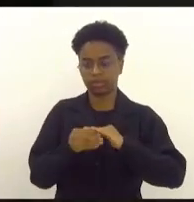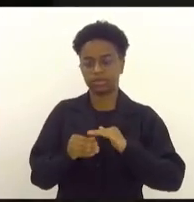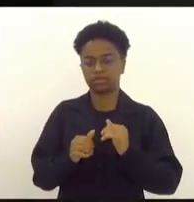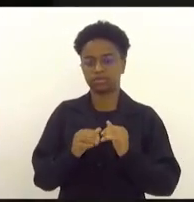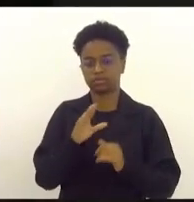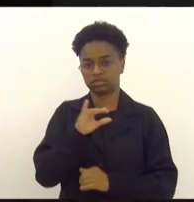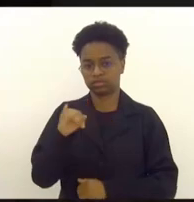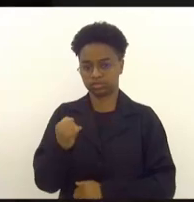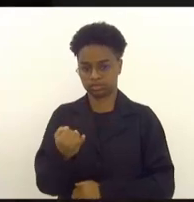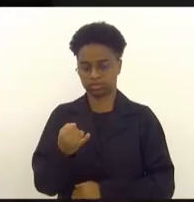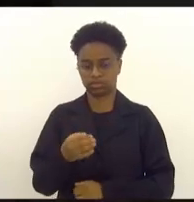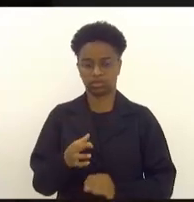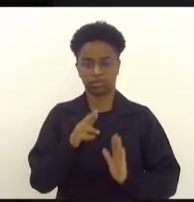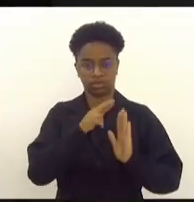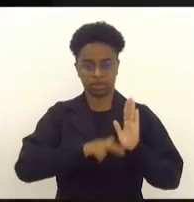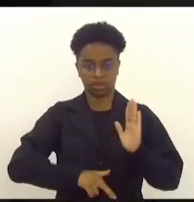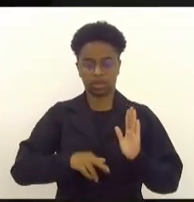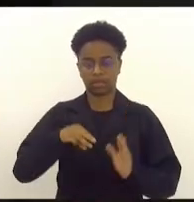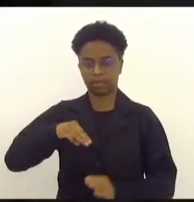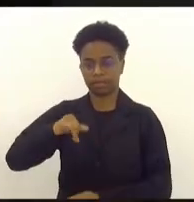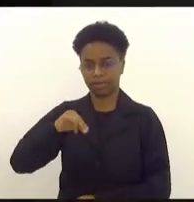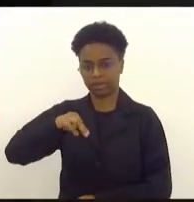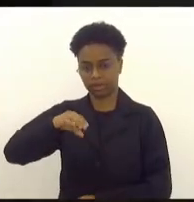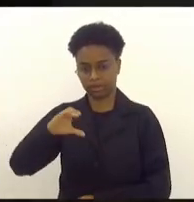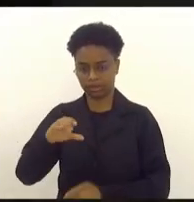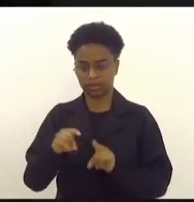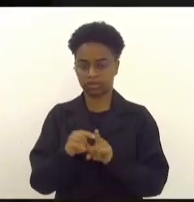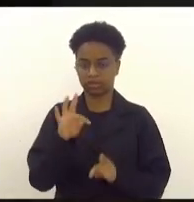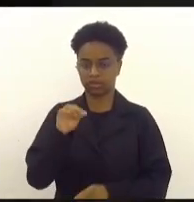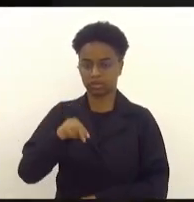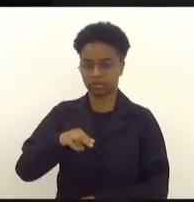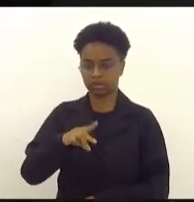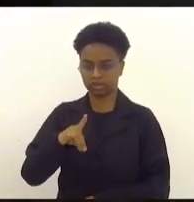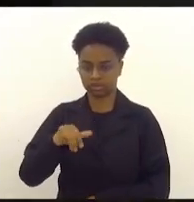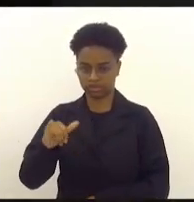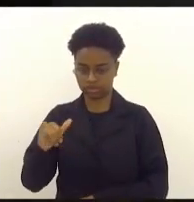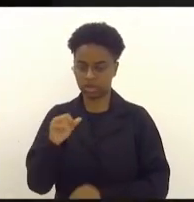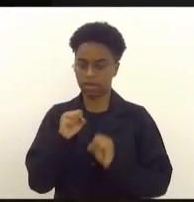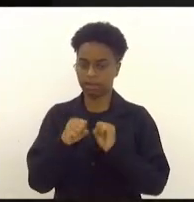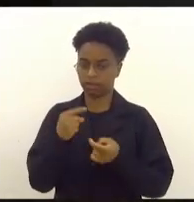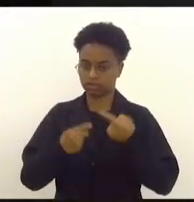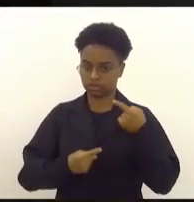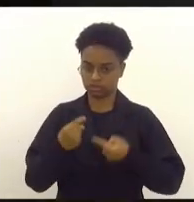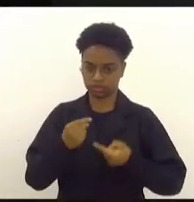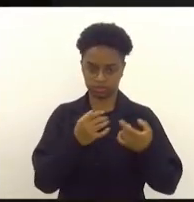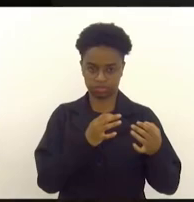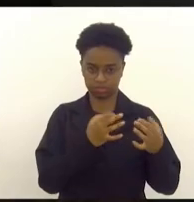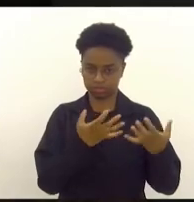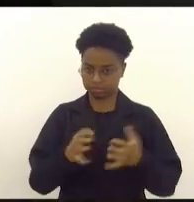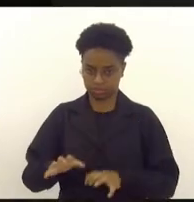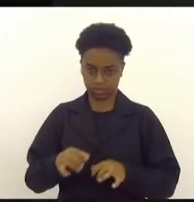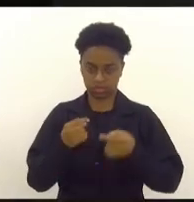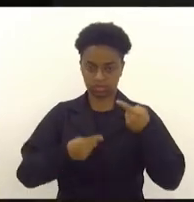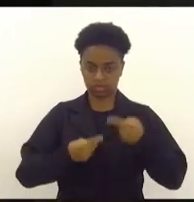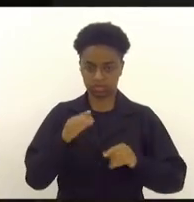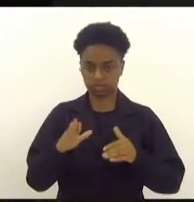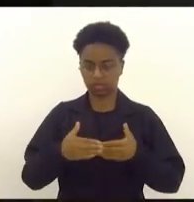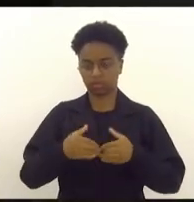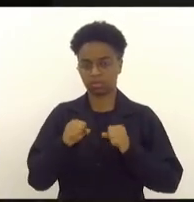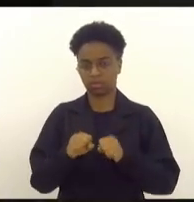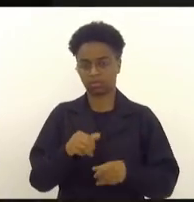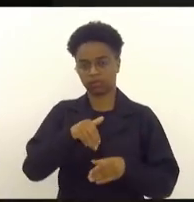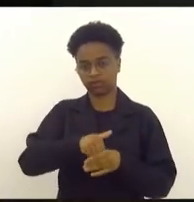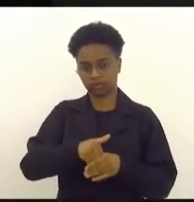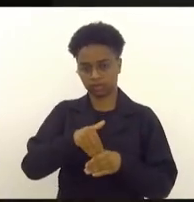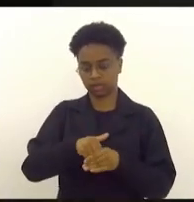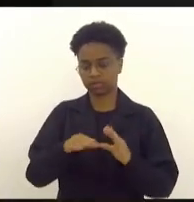deputados Carlos Mickey e Tande Vieira em discussão não havendo Quem Queira discutir encerrada a discussão em